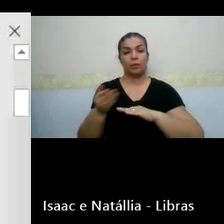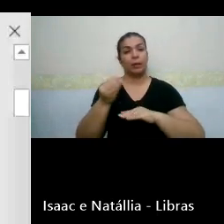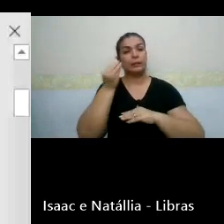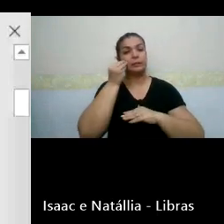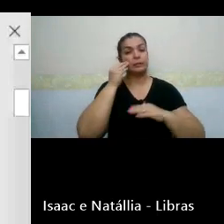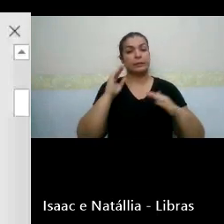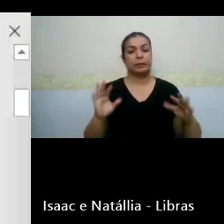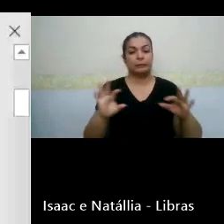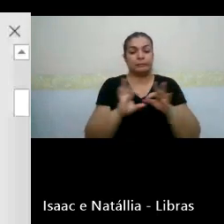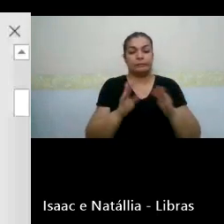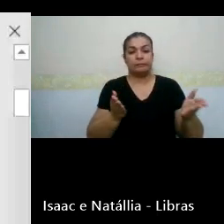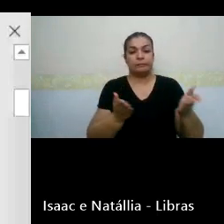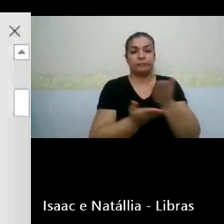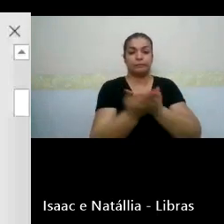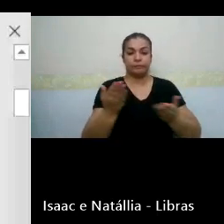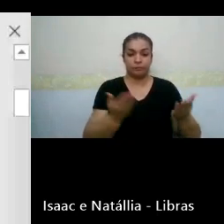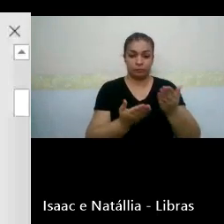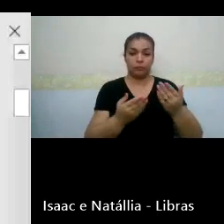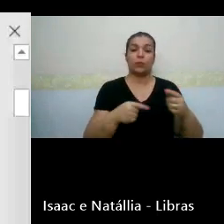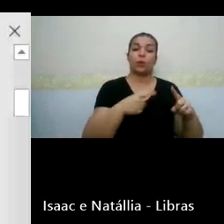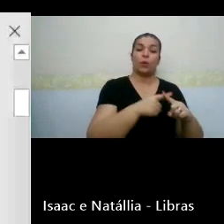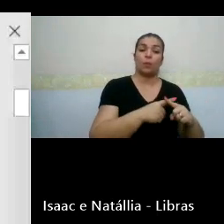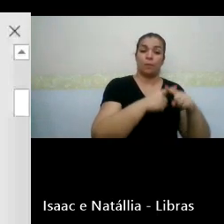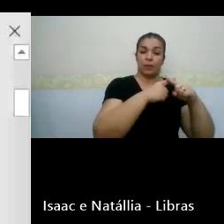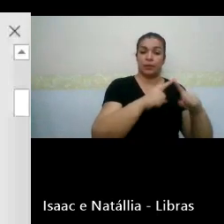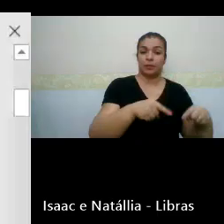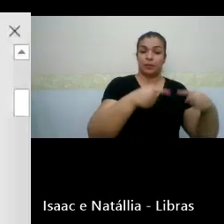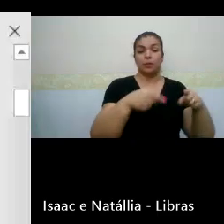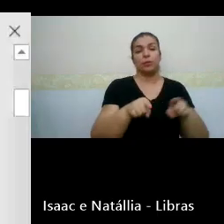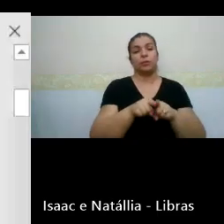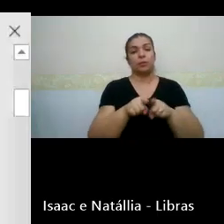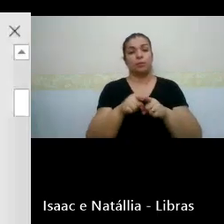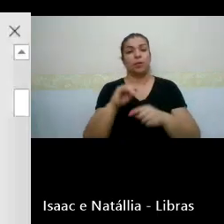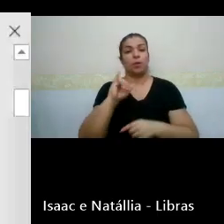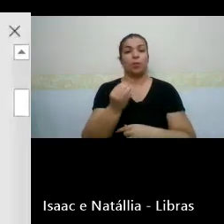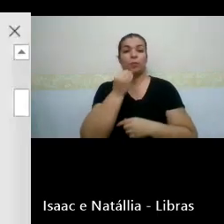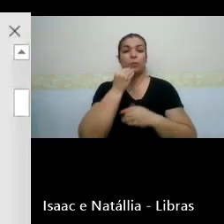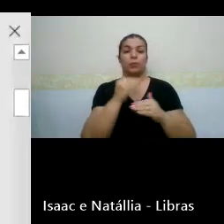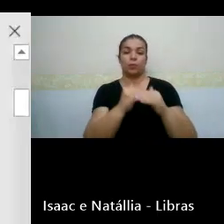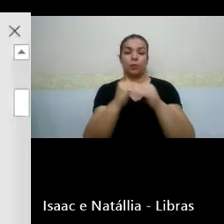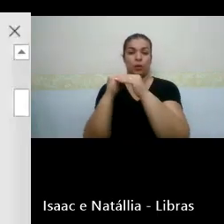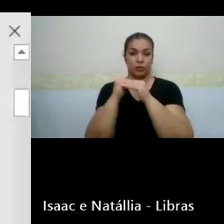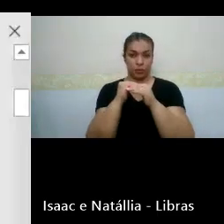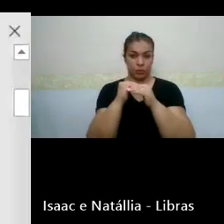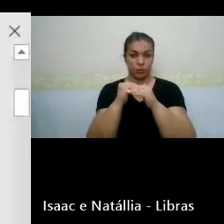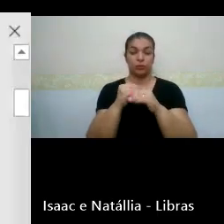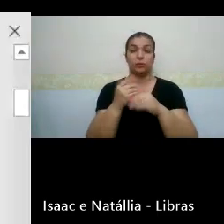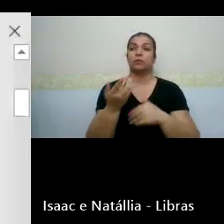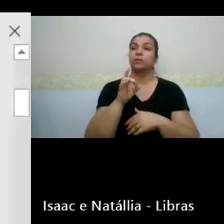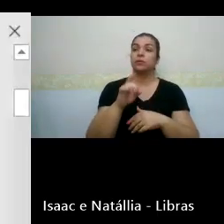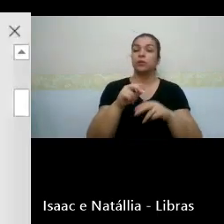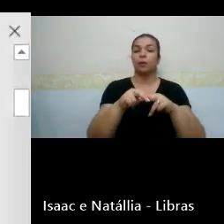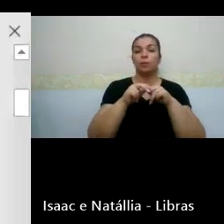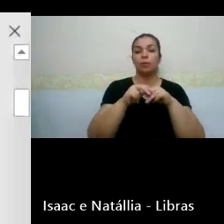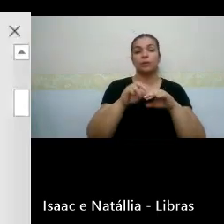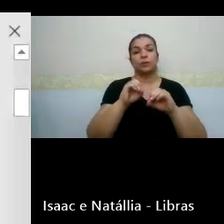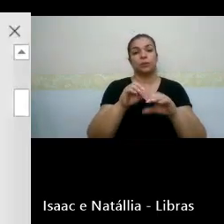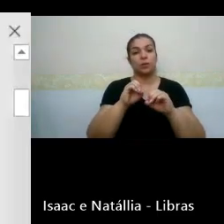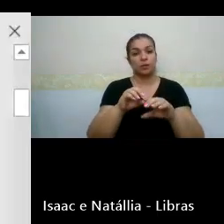a competição e a igualdade de oportunidades. Então, somente por meio de educação, de